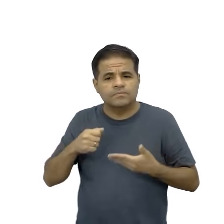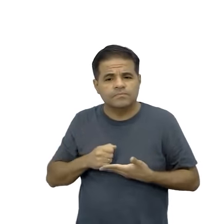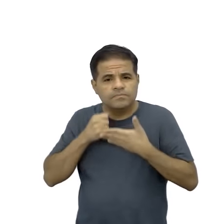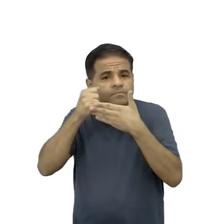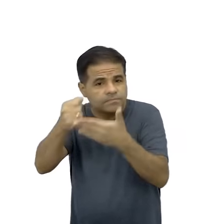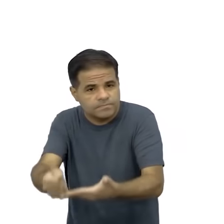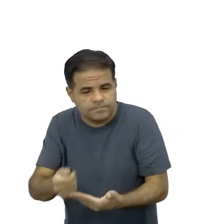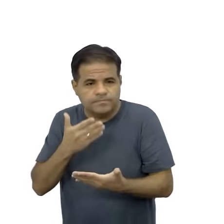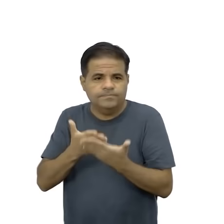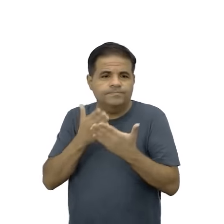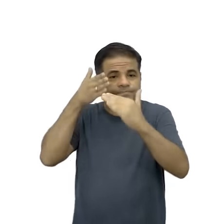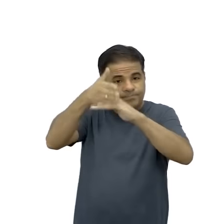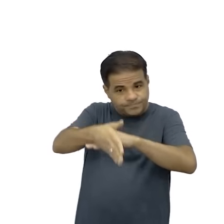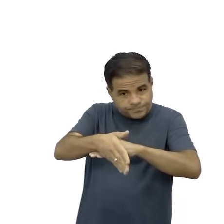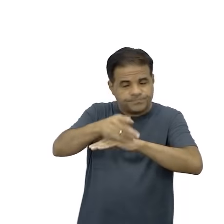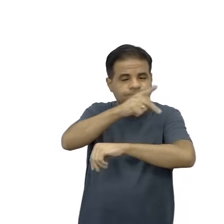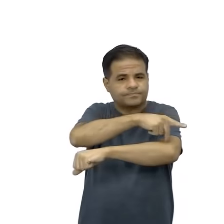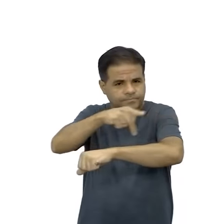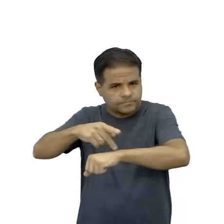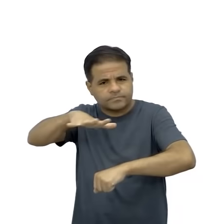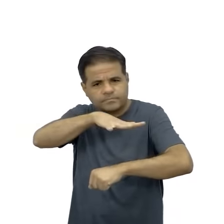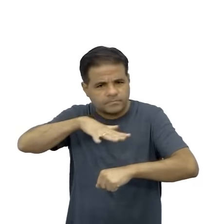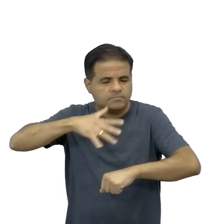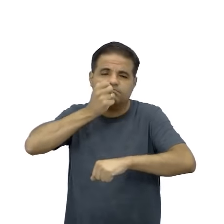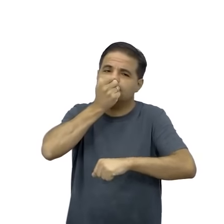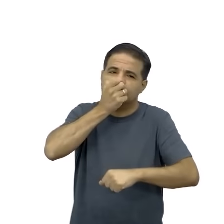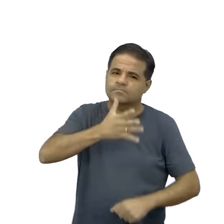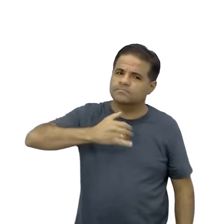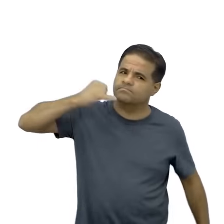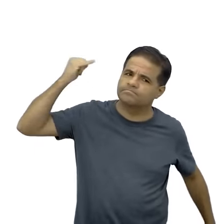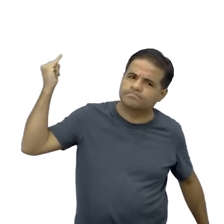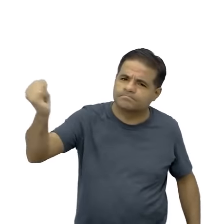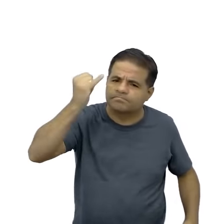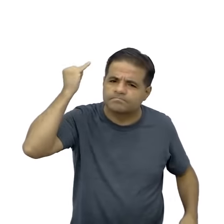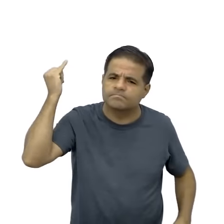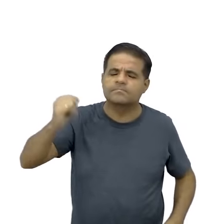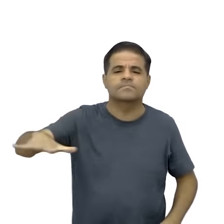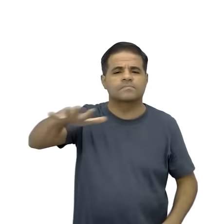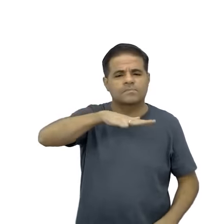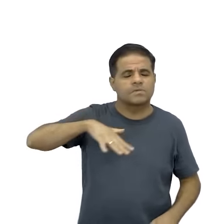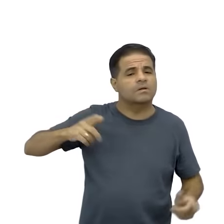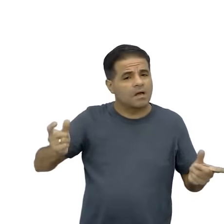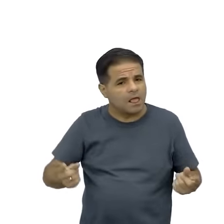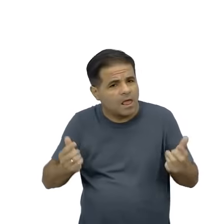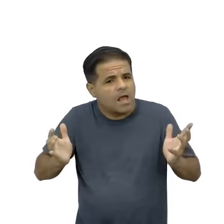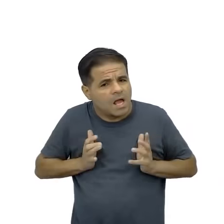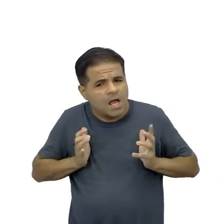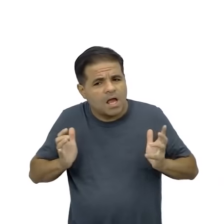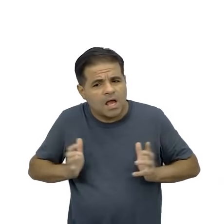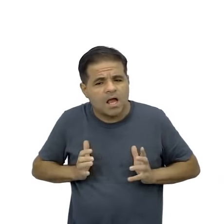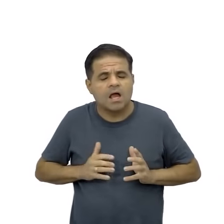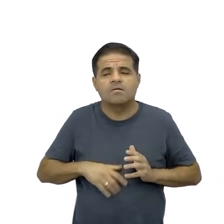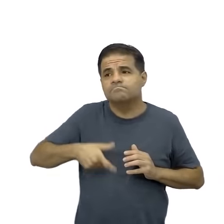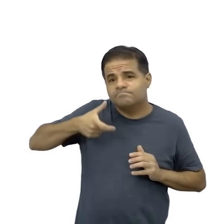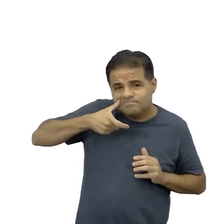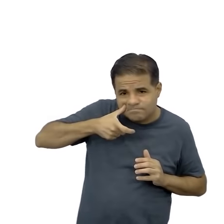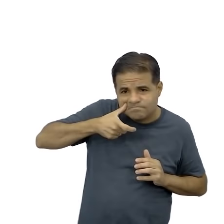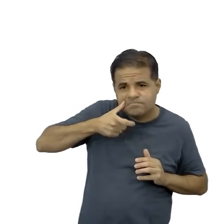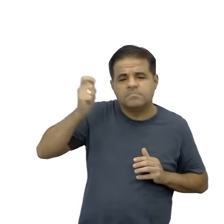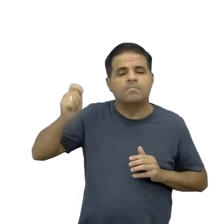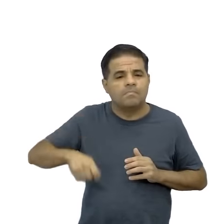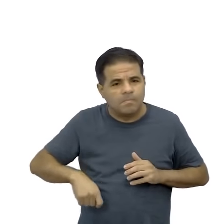e ali acessarem esses ambientes, eu acho que é muito importante mesmo, é um ambiente muito rico em vídeos aulas, que podem